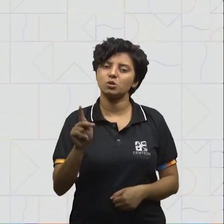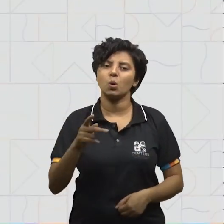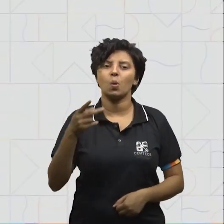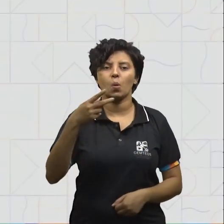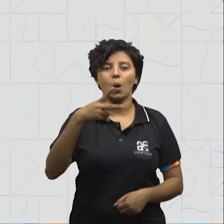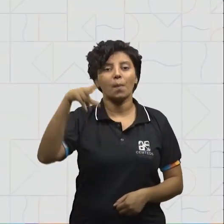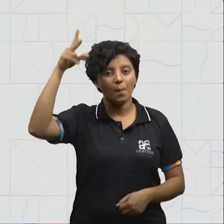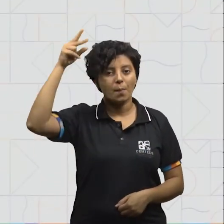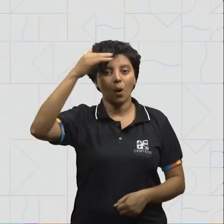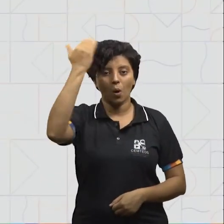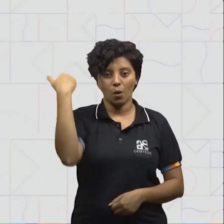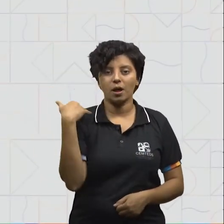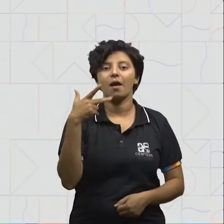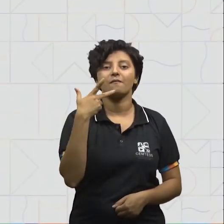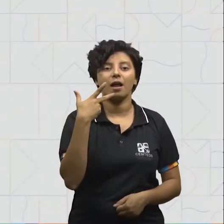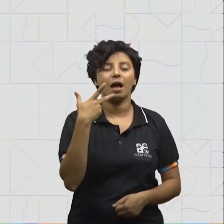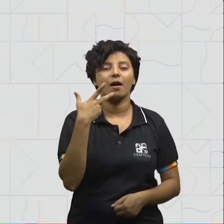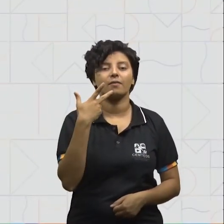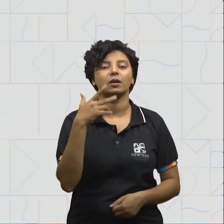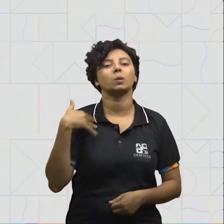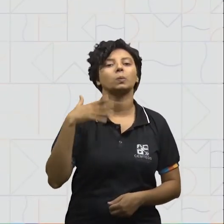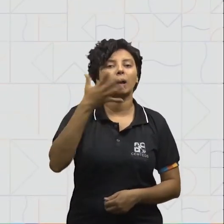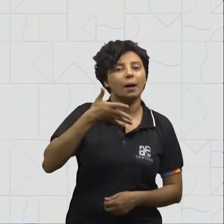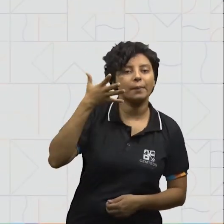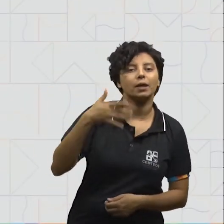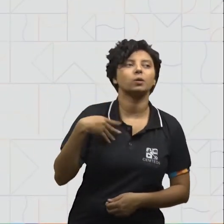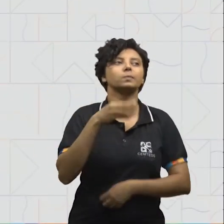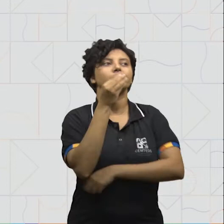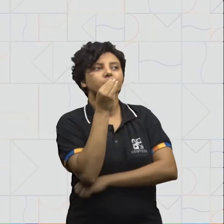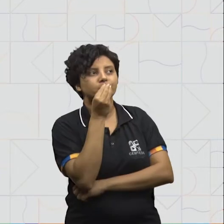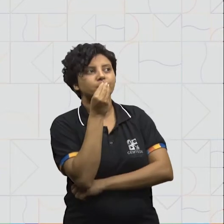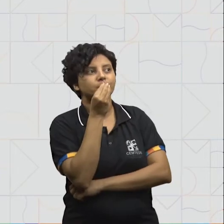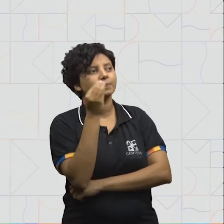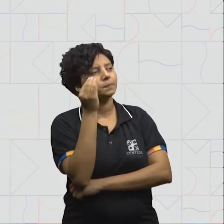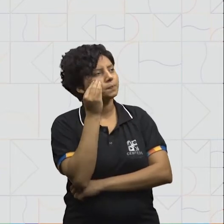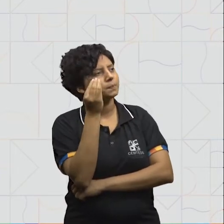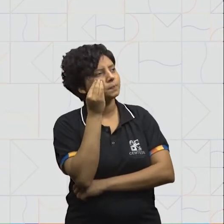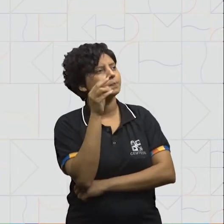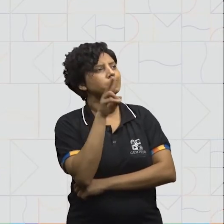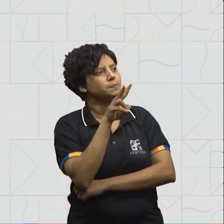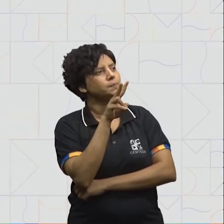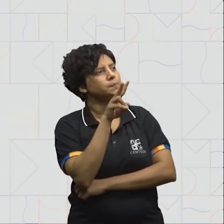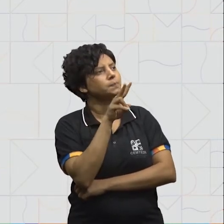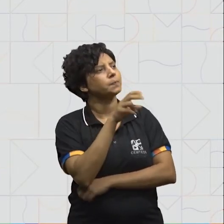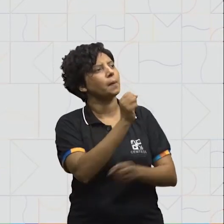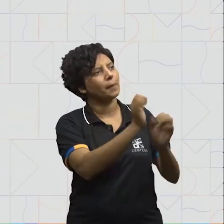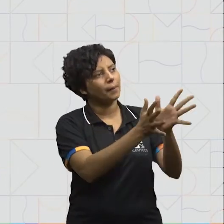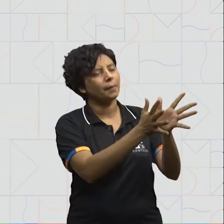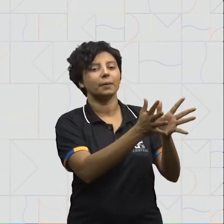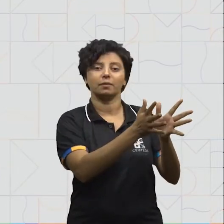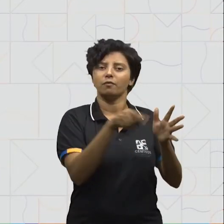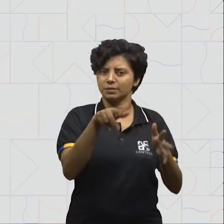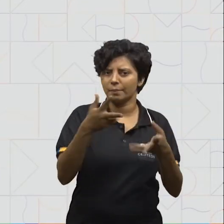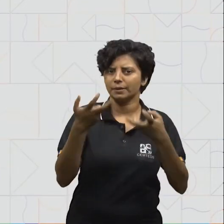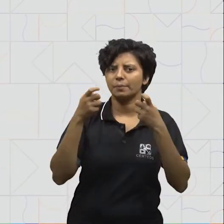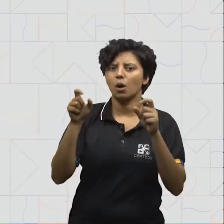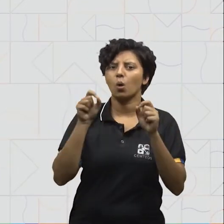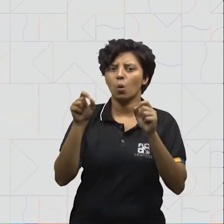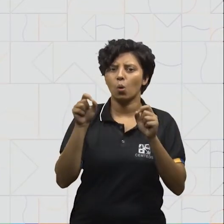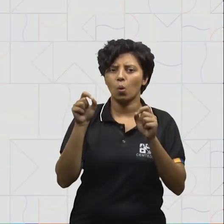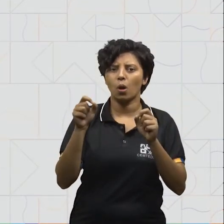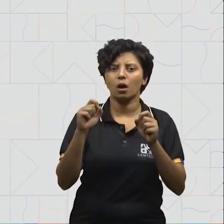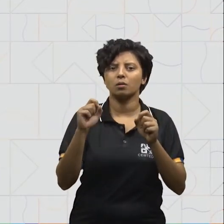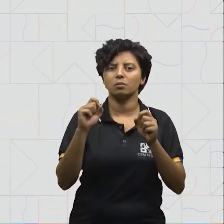professora Mônica falava e eu fazia o quê? Calava e ouvia atentamente. Você percebeu que nós